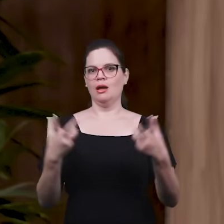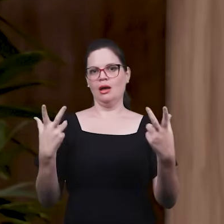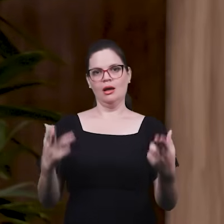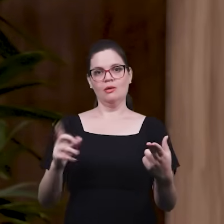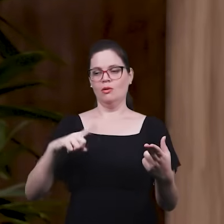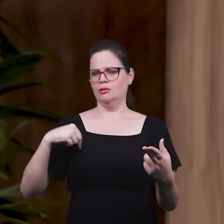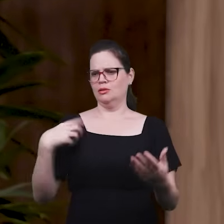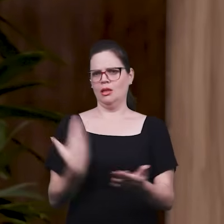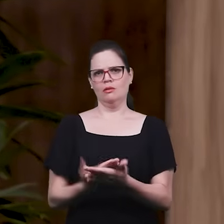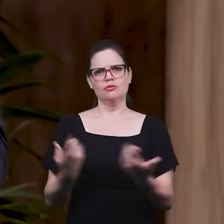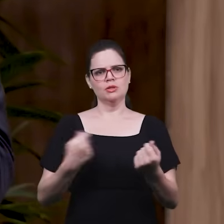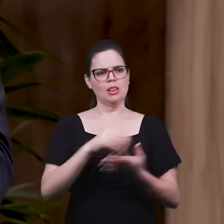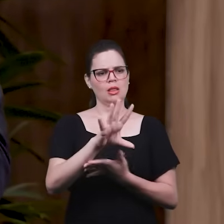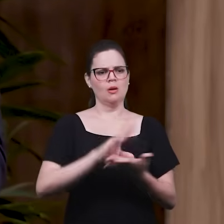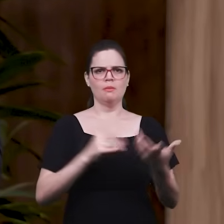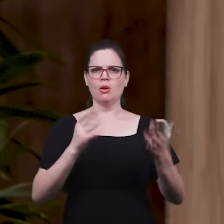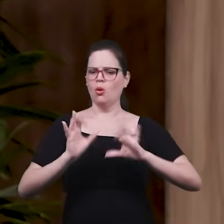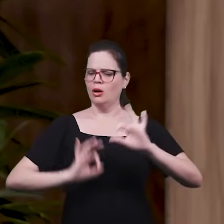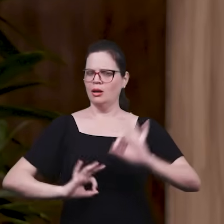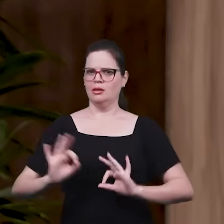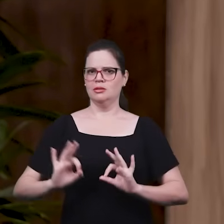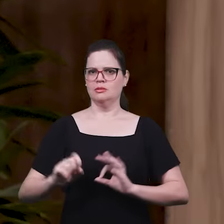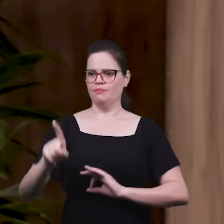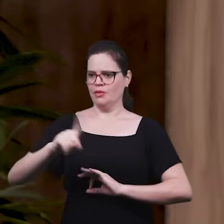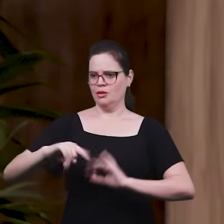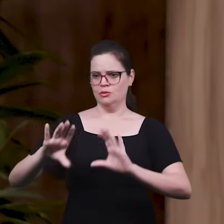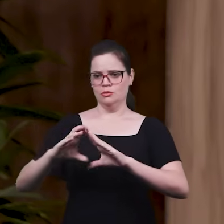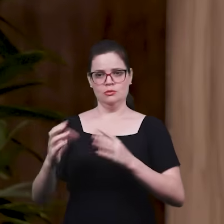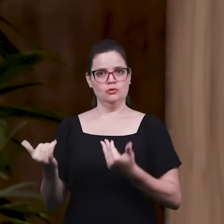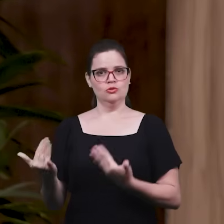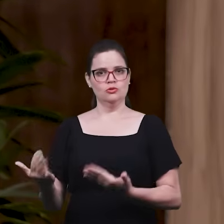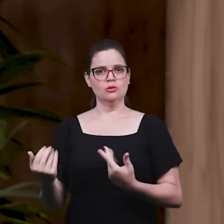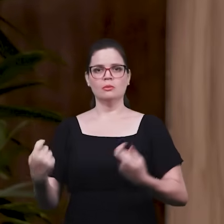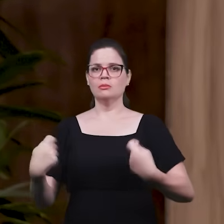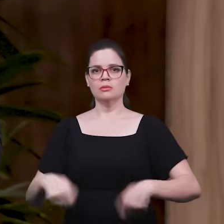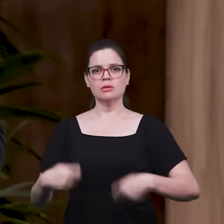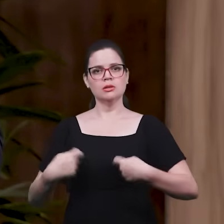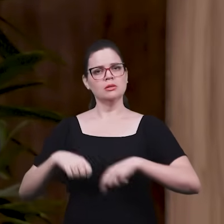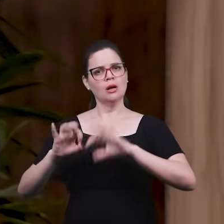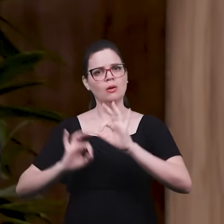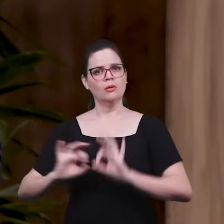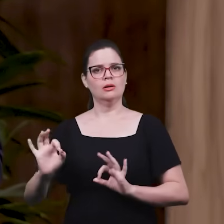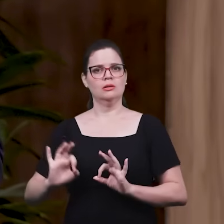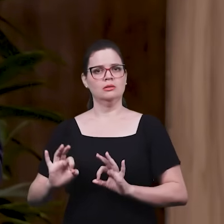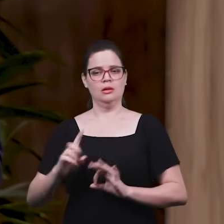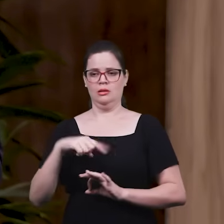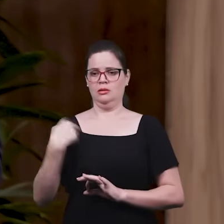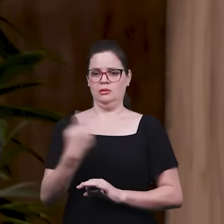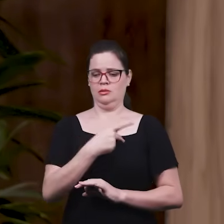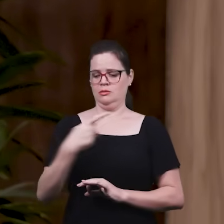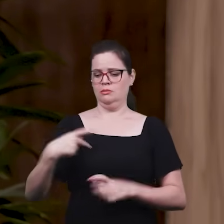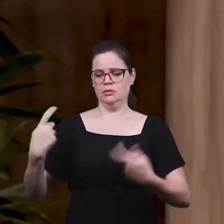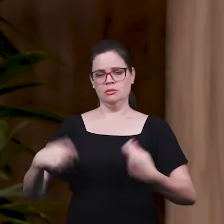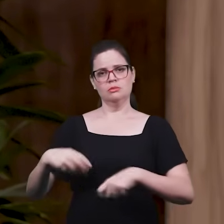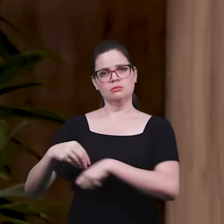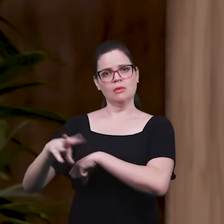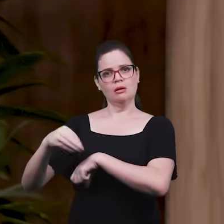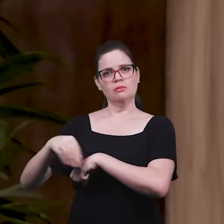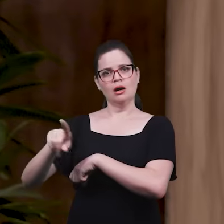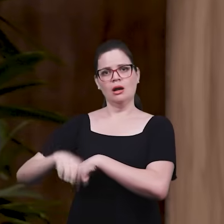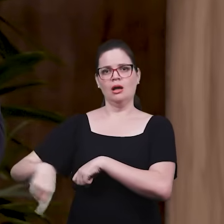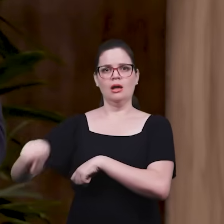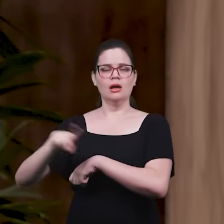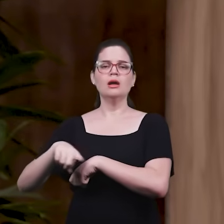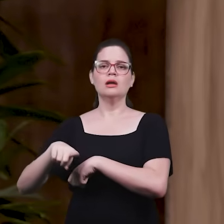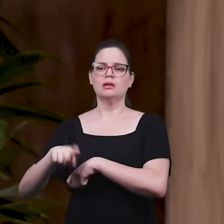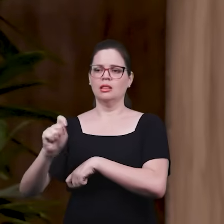organizados. E cabendo a nós, pastores, aos responsáveis, darmos aos jovens instrumentos para que